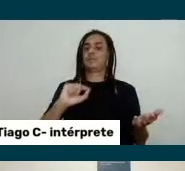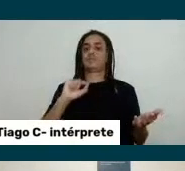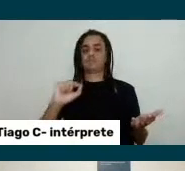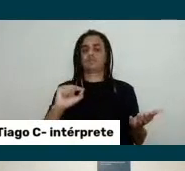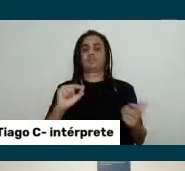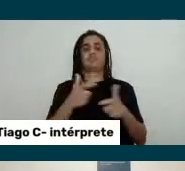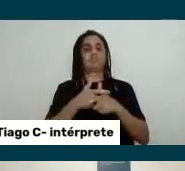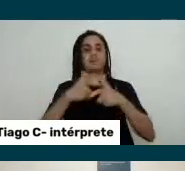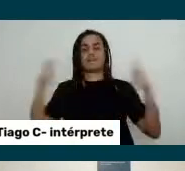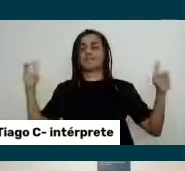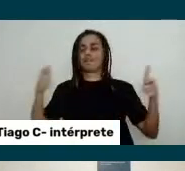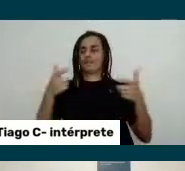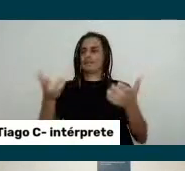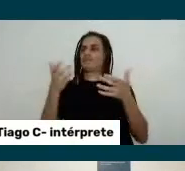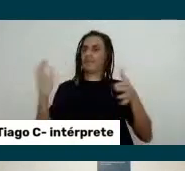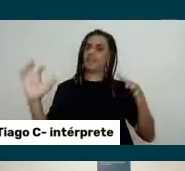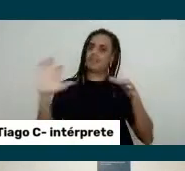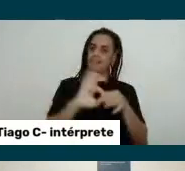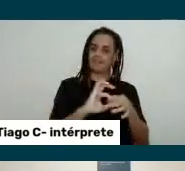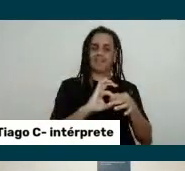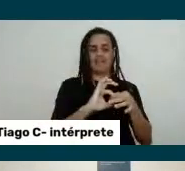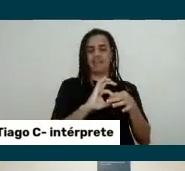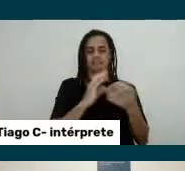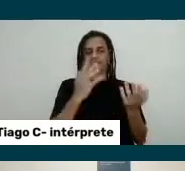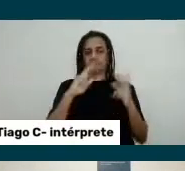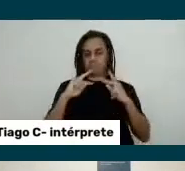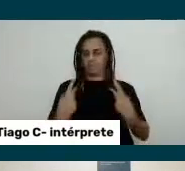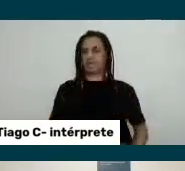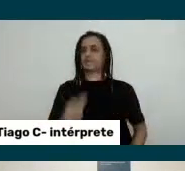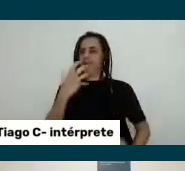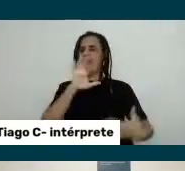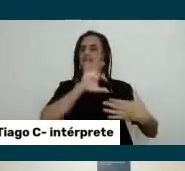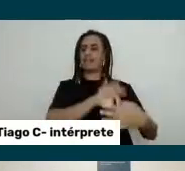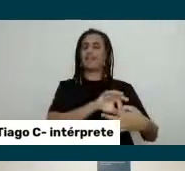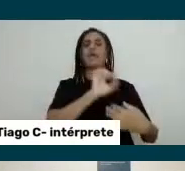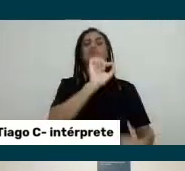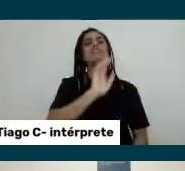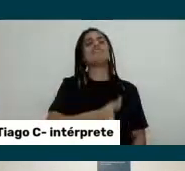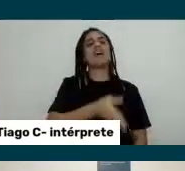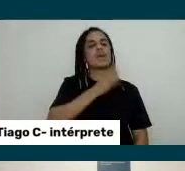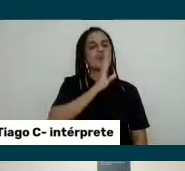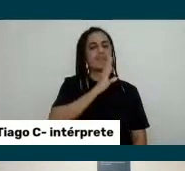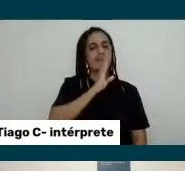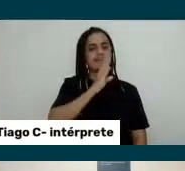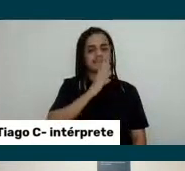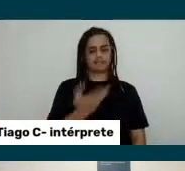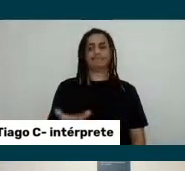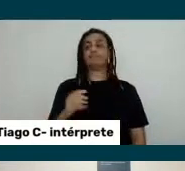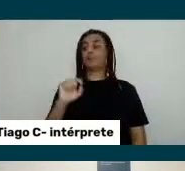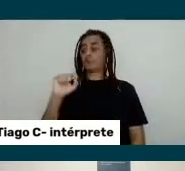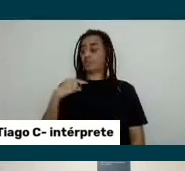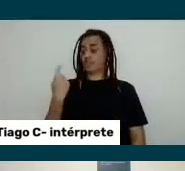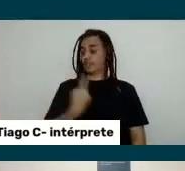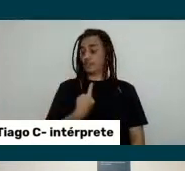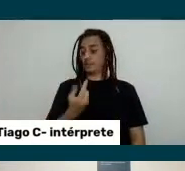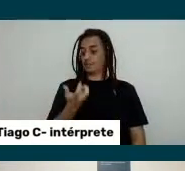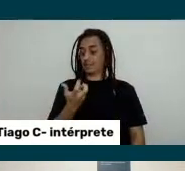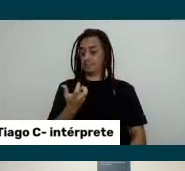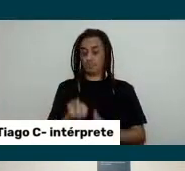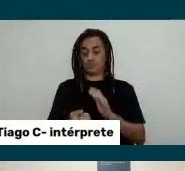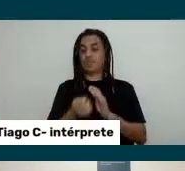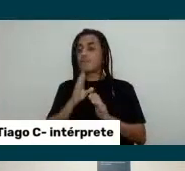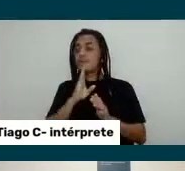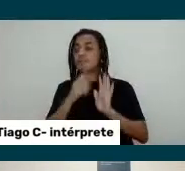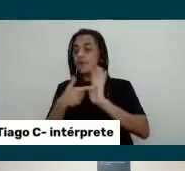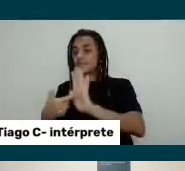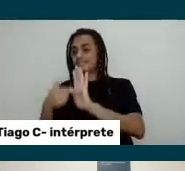de associação com coisas que ele já conhece. Né? Então, a melhor forma que a gente tem de explicar o que a gente quer mostrar para as pessoas é criar um protótipo.